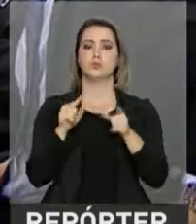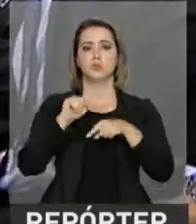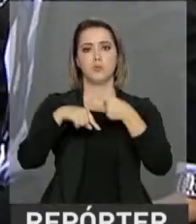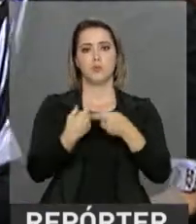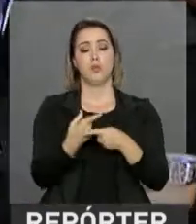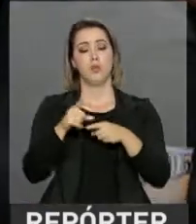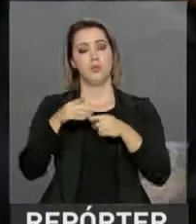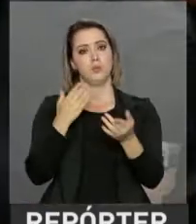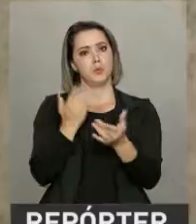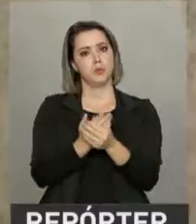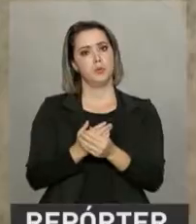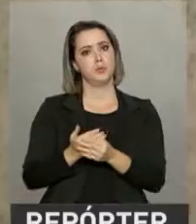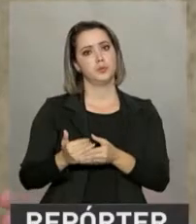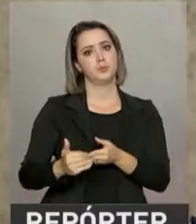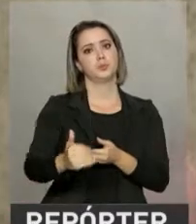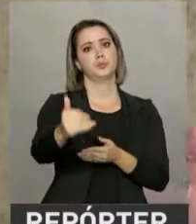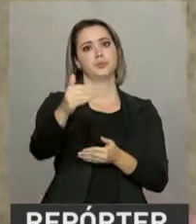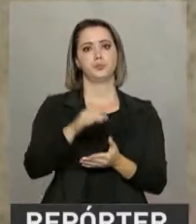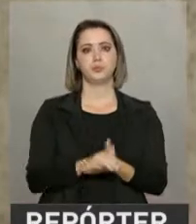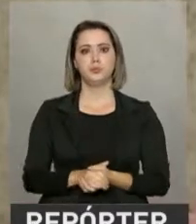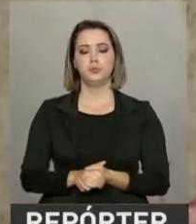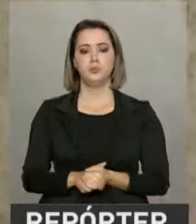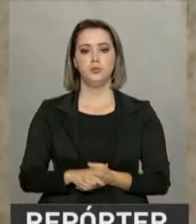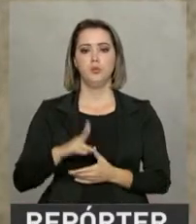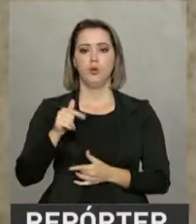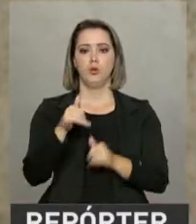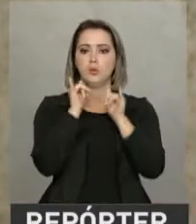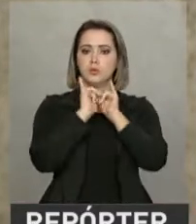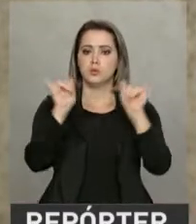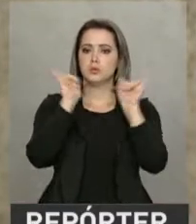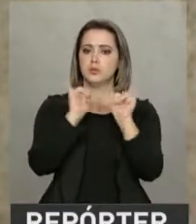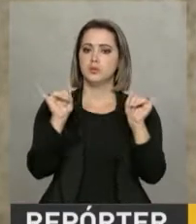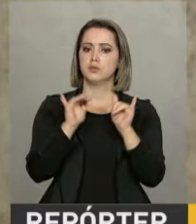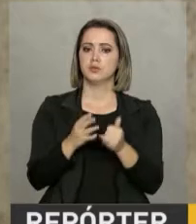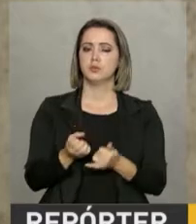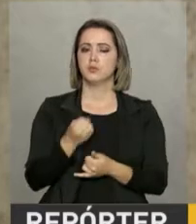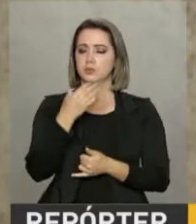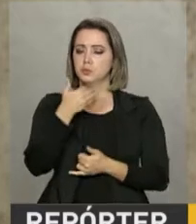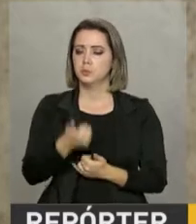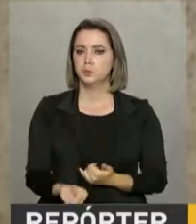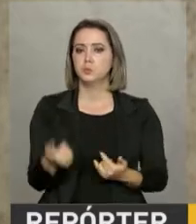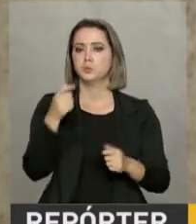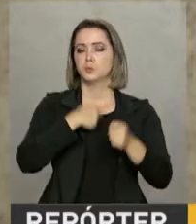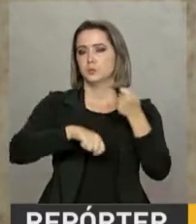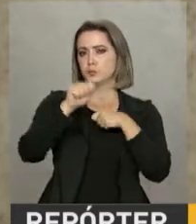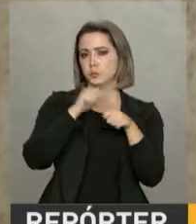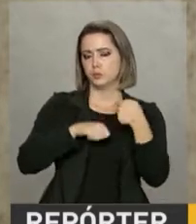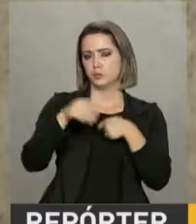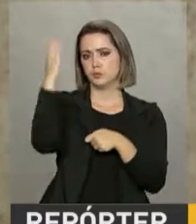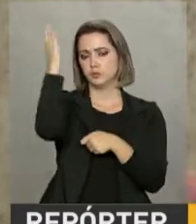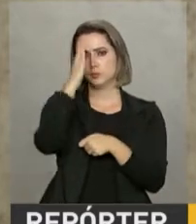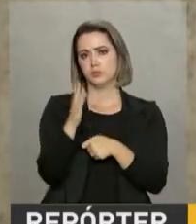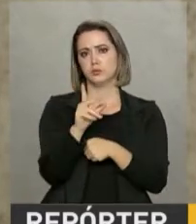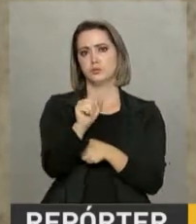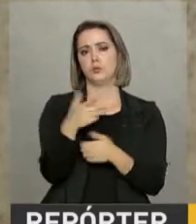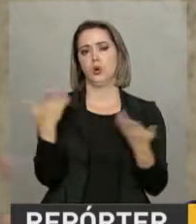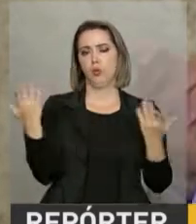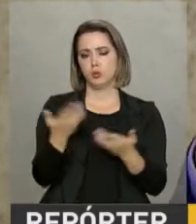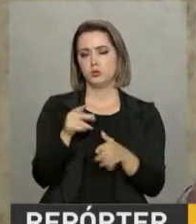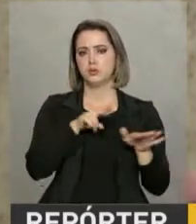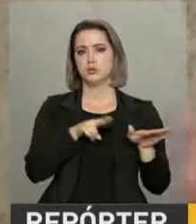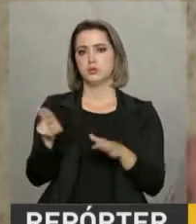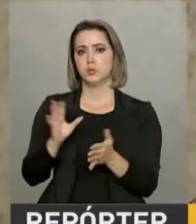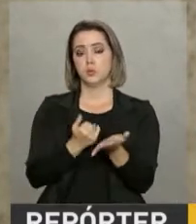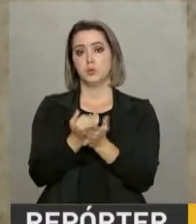a proposta siga para lá. Todas as notícias positivas na economia do país, sobretudo essa semana a notícia